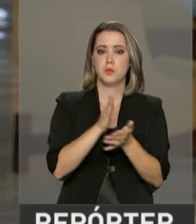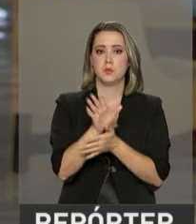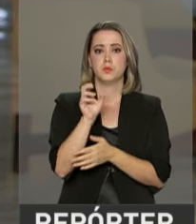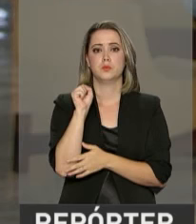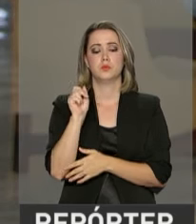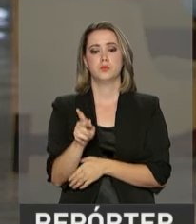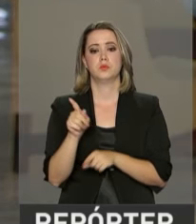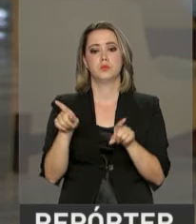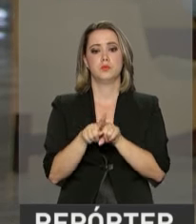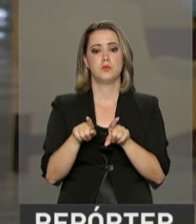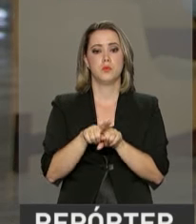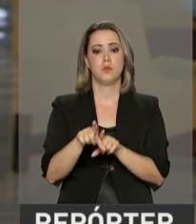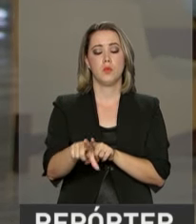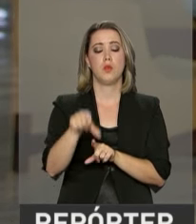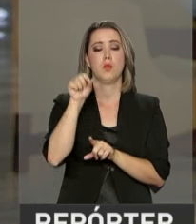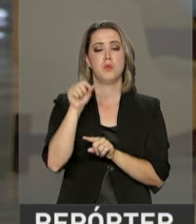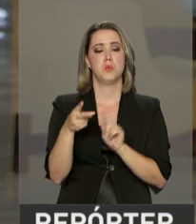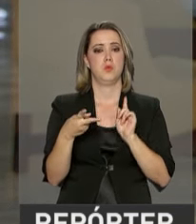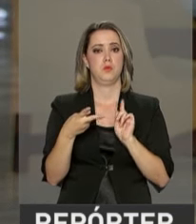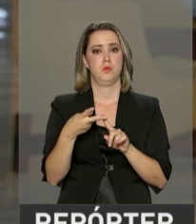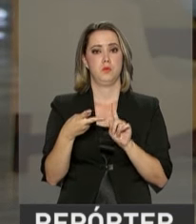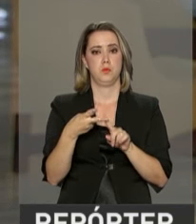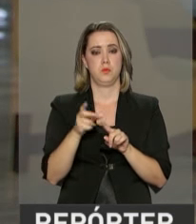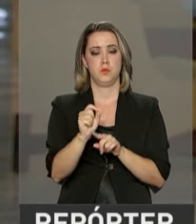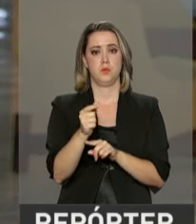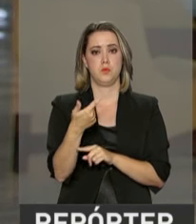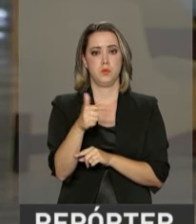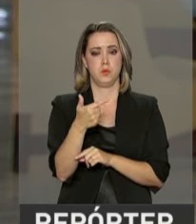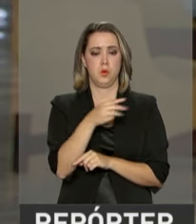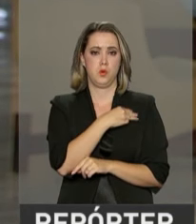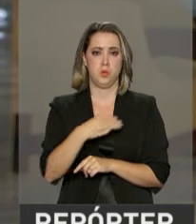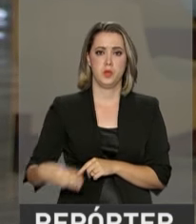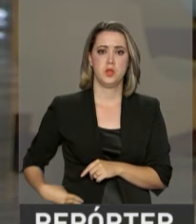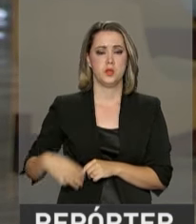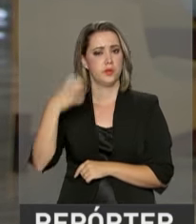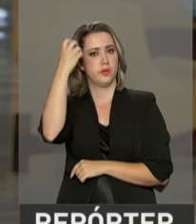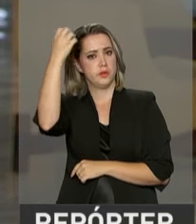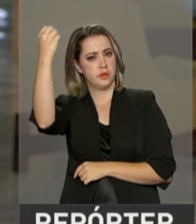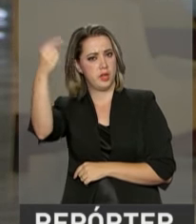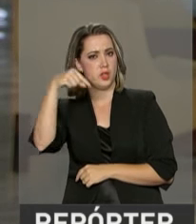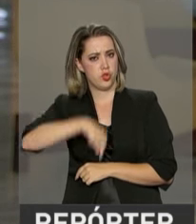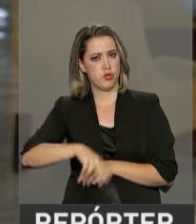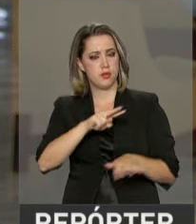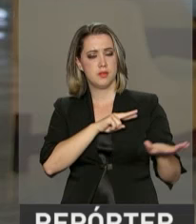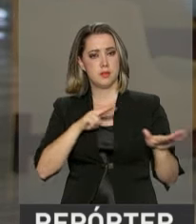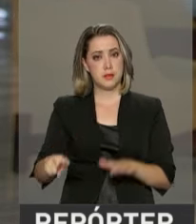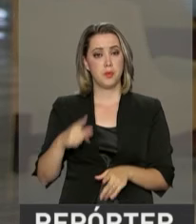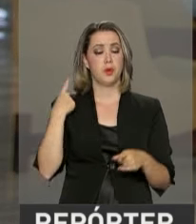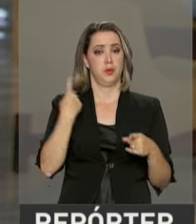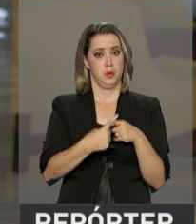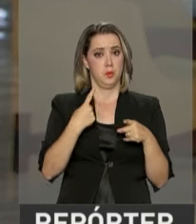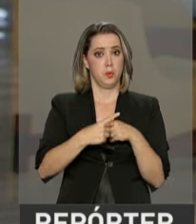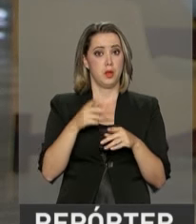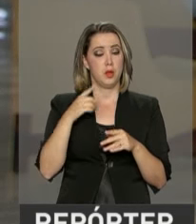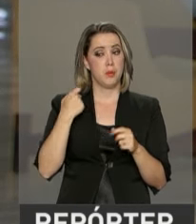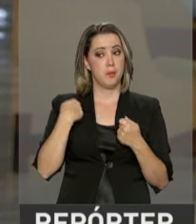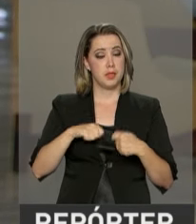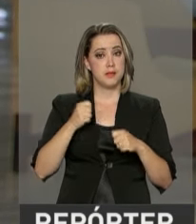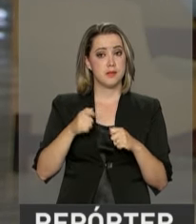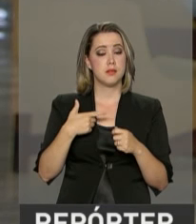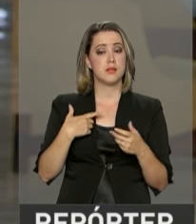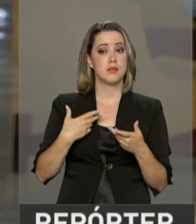também foi decidido nessa reunião que nenhum ministro irá viajar essa semana justamente para reforçar a articulação